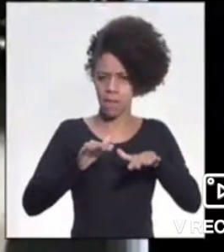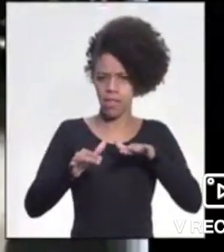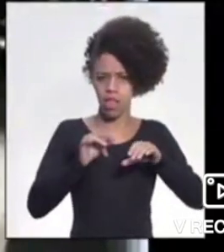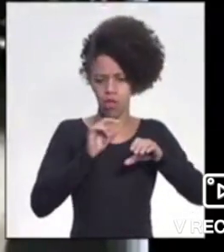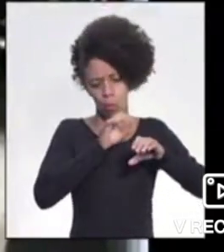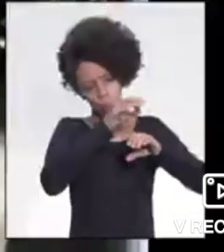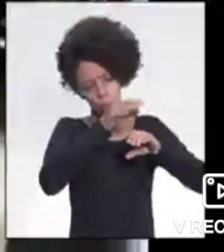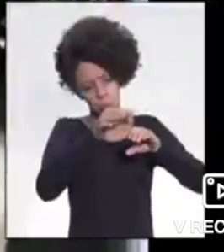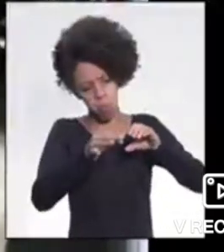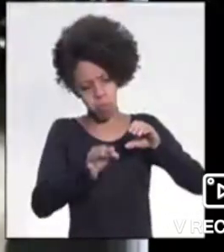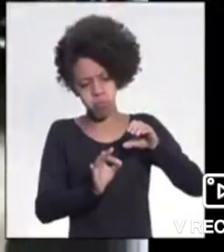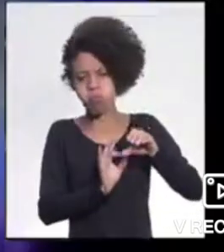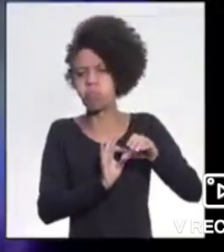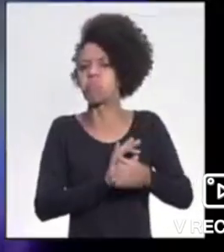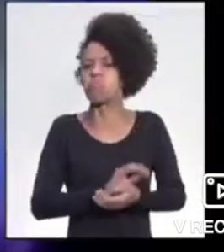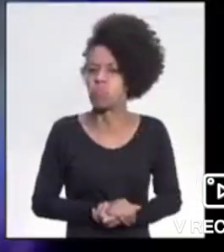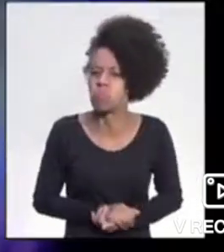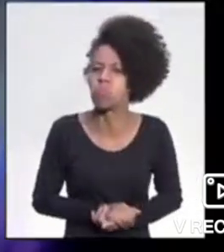elétrons.